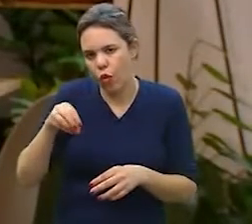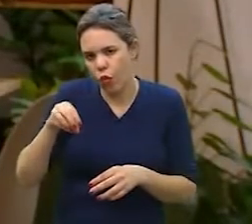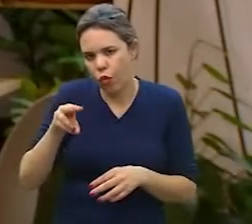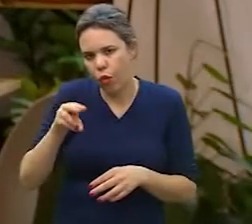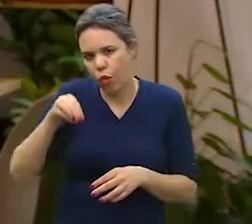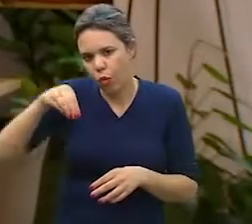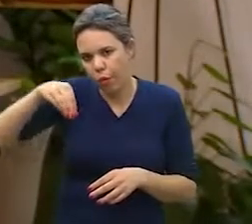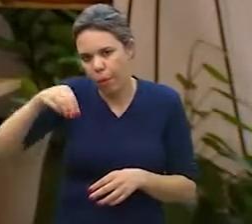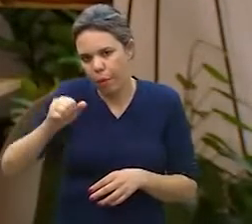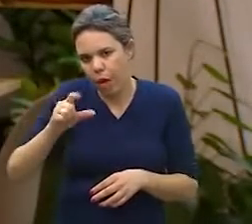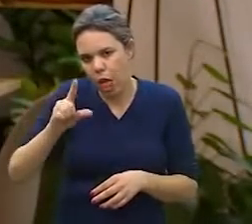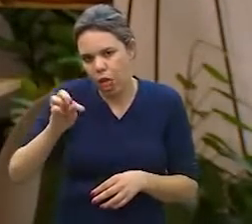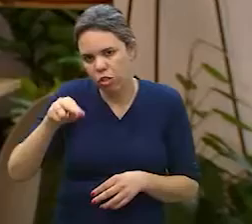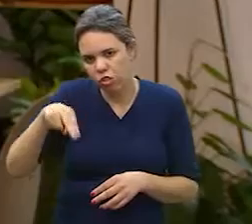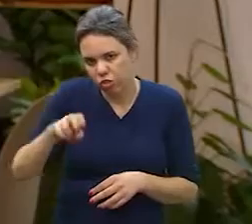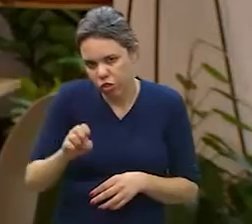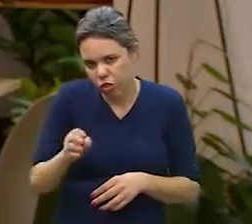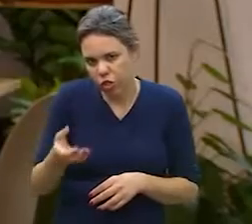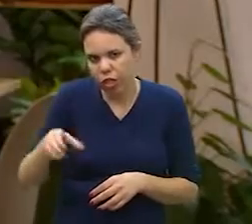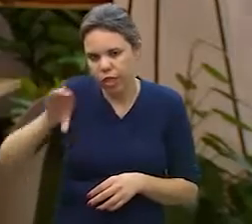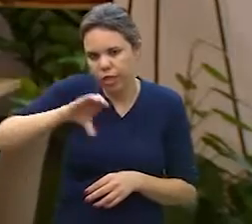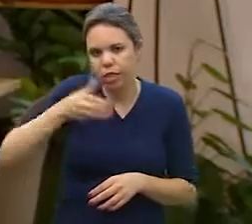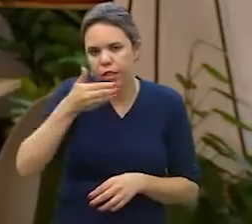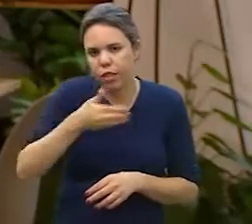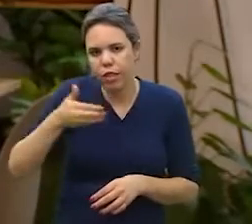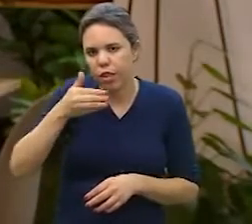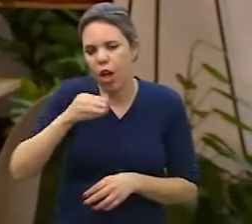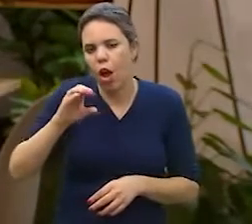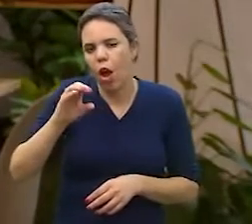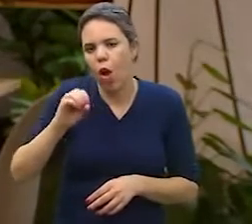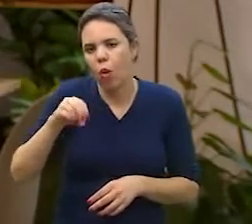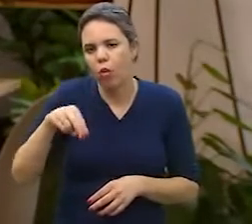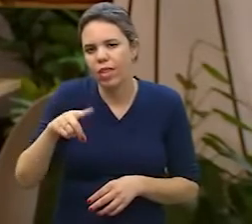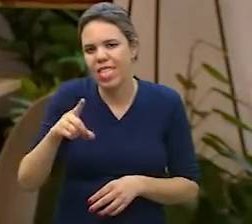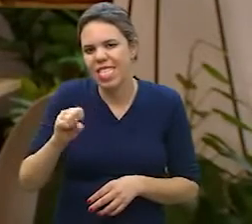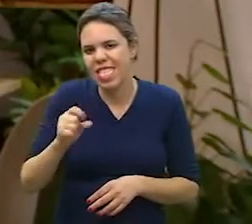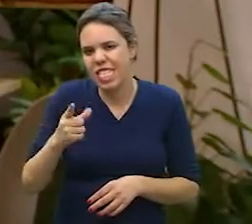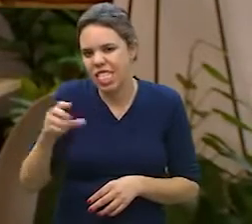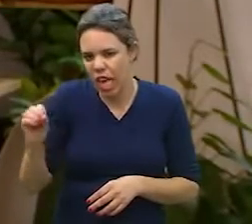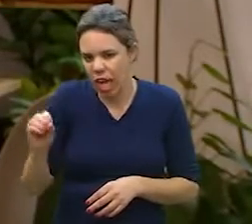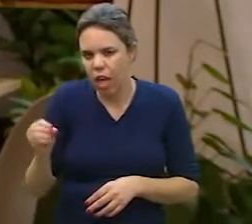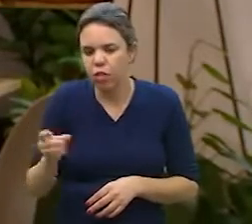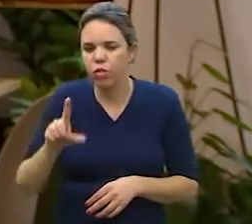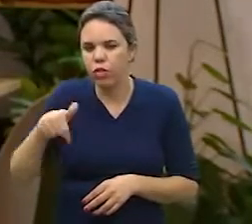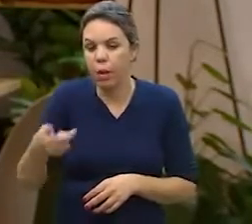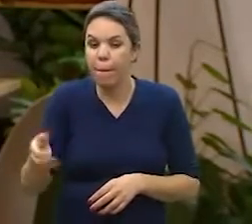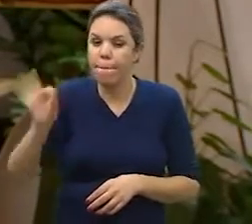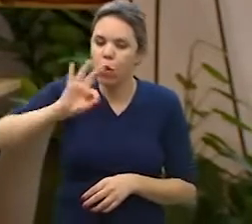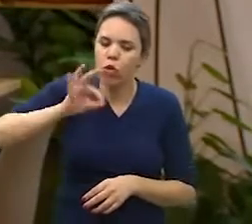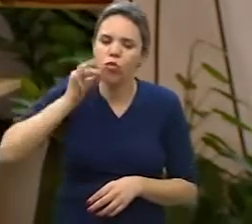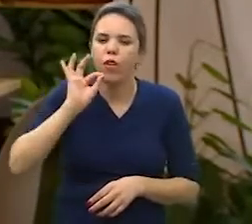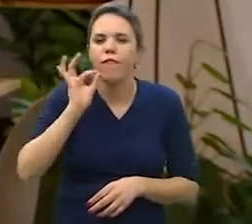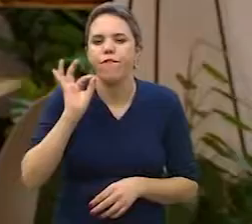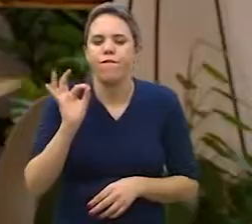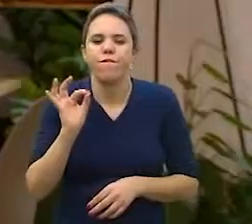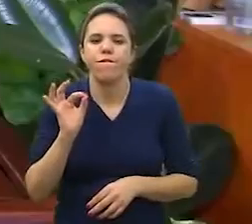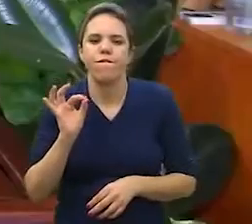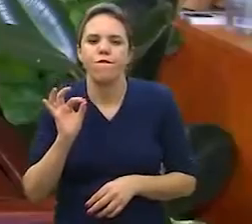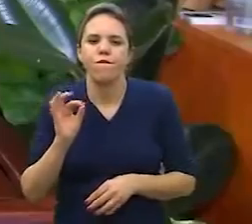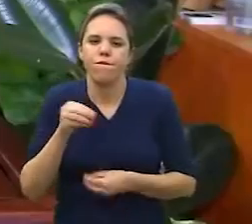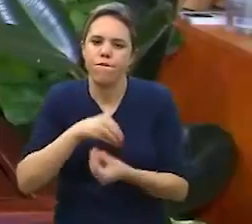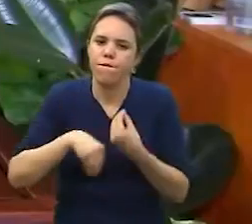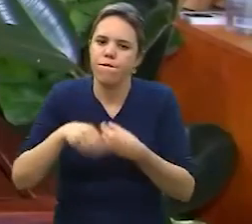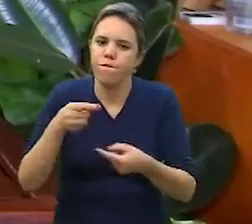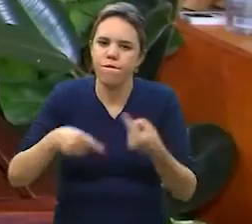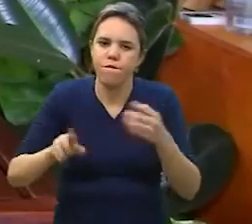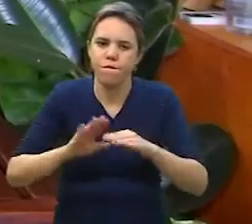maltine embaixo, o leite condensado por cima, o leite e o café. Porque aí esse leite condensado, ele vai travar aqui para não passar pro ovo